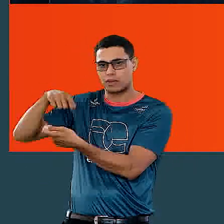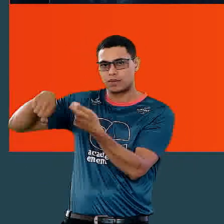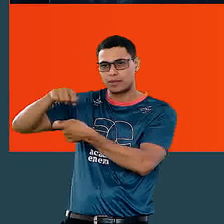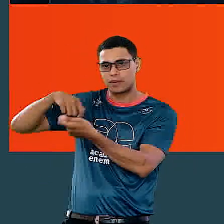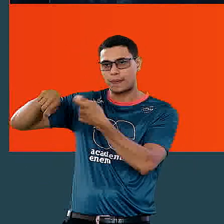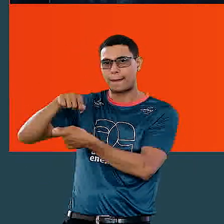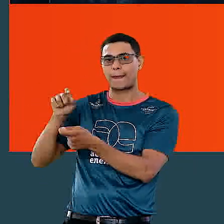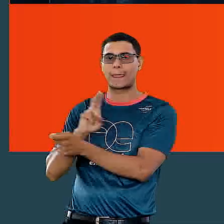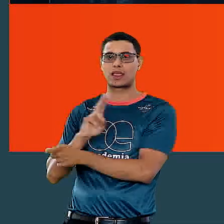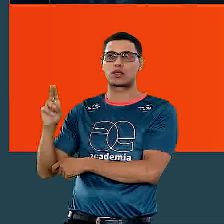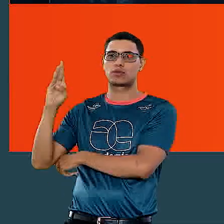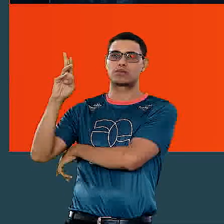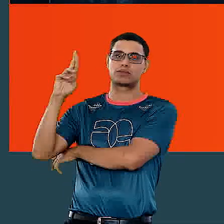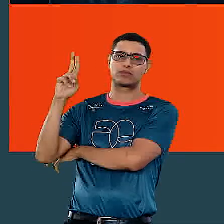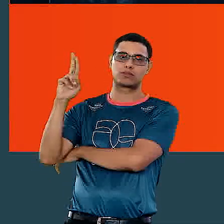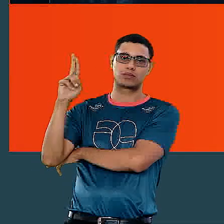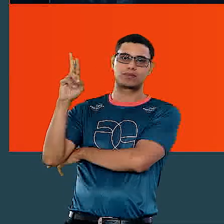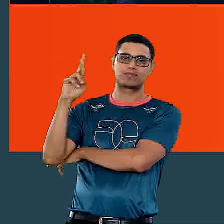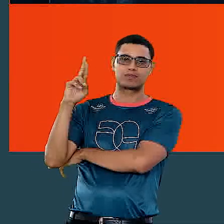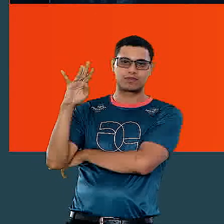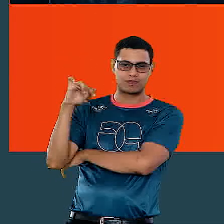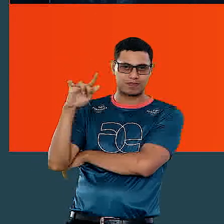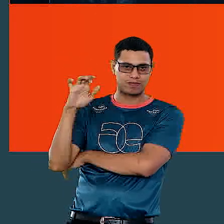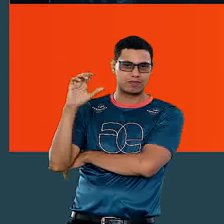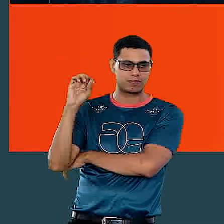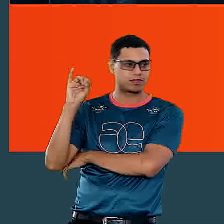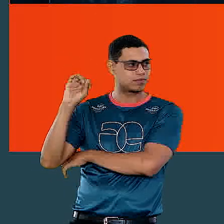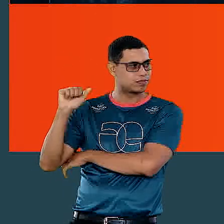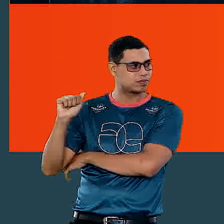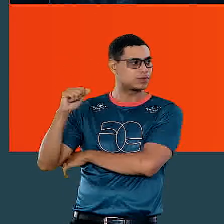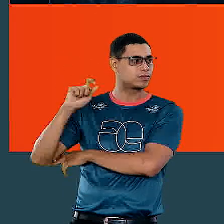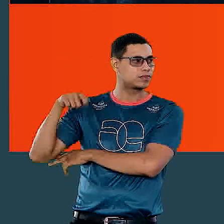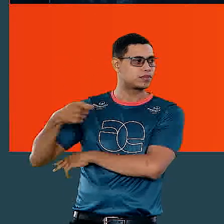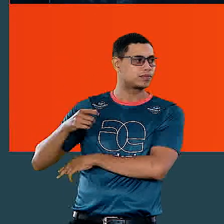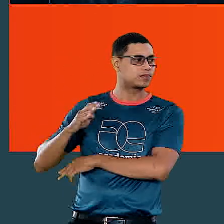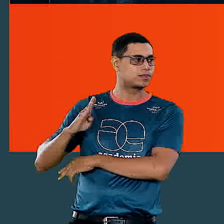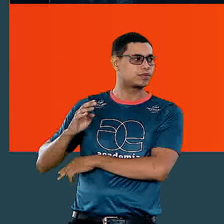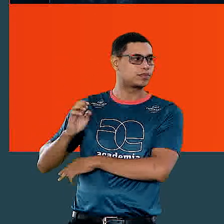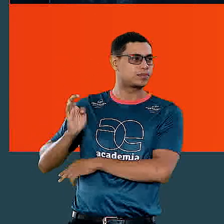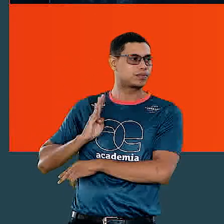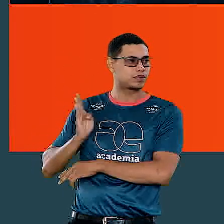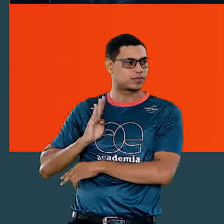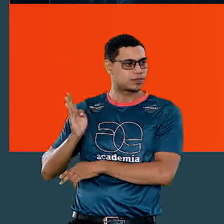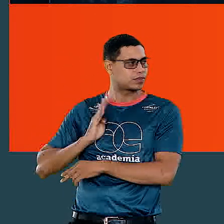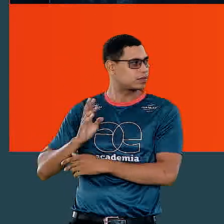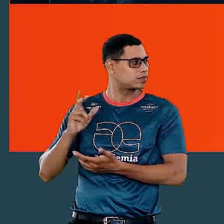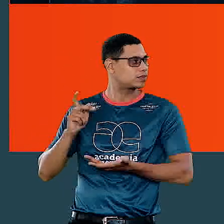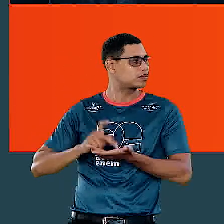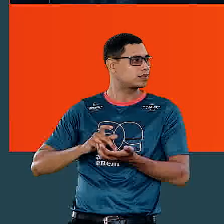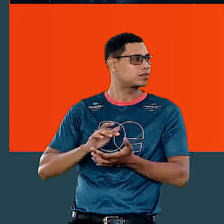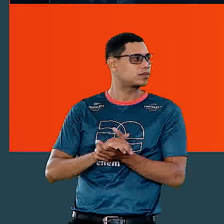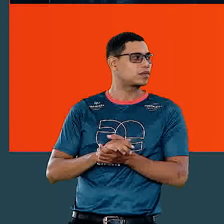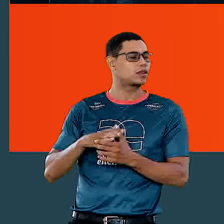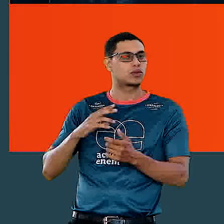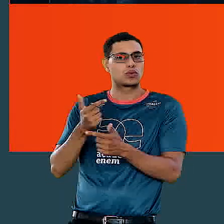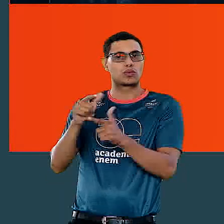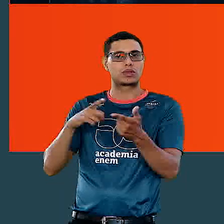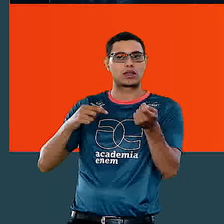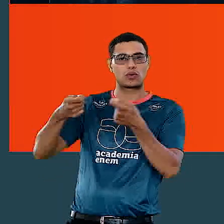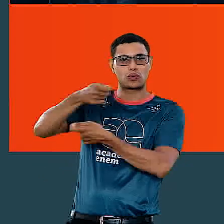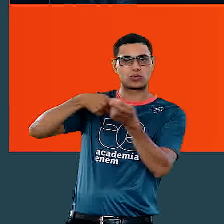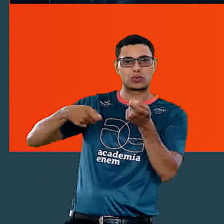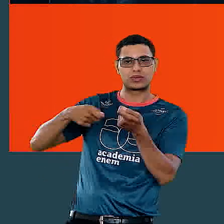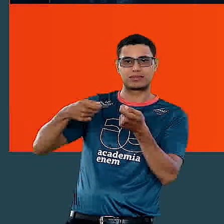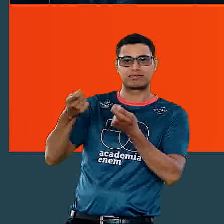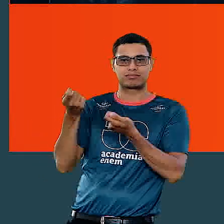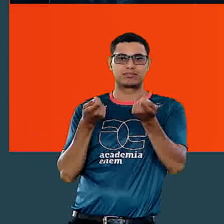e essa é a burguesia. Ok? Então não tem nada a ver com nobreza feudal, controle de atividade comercial. Falou